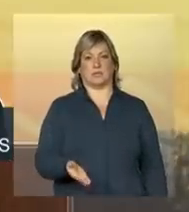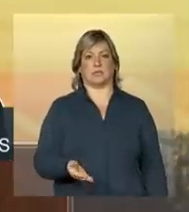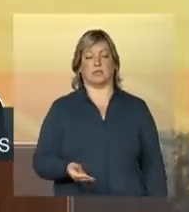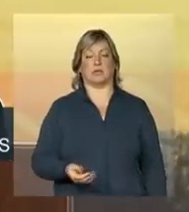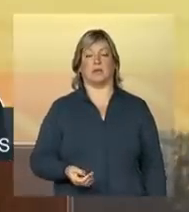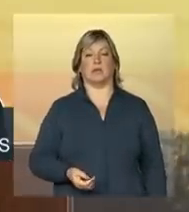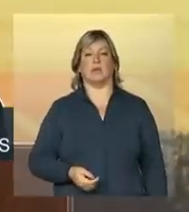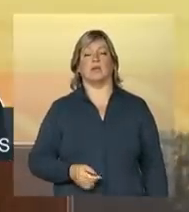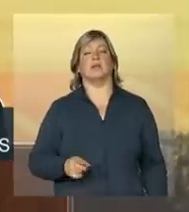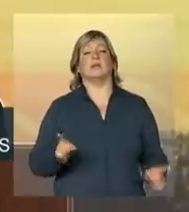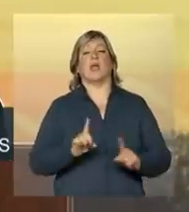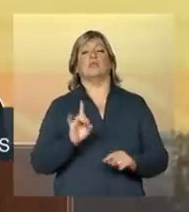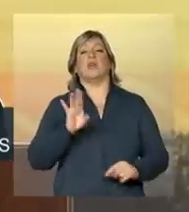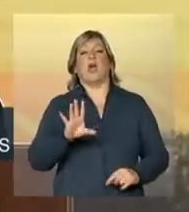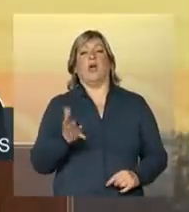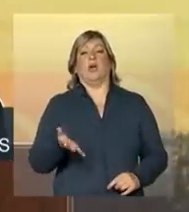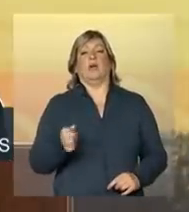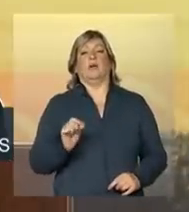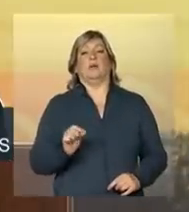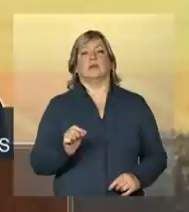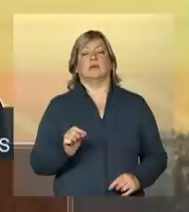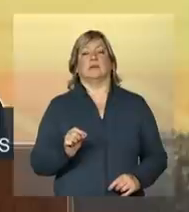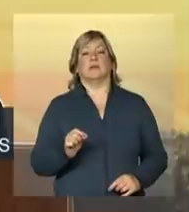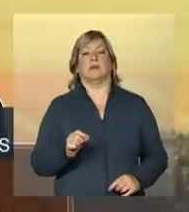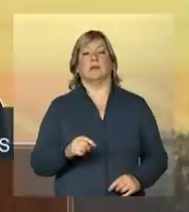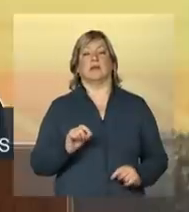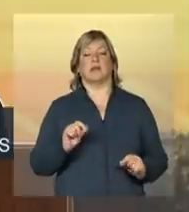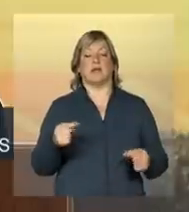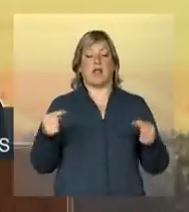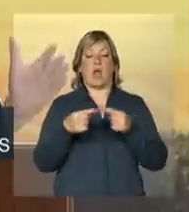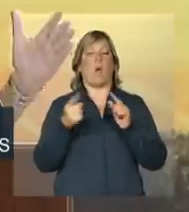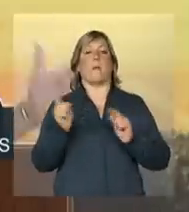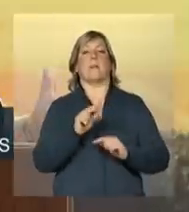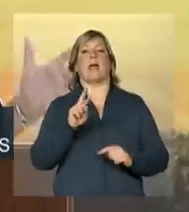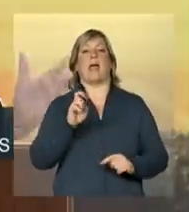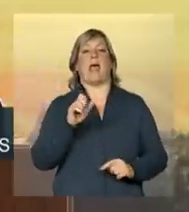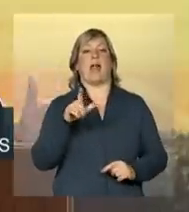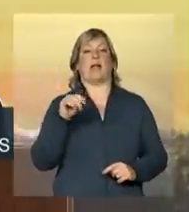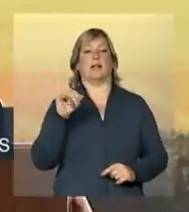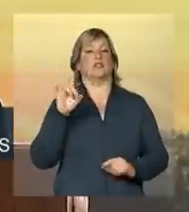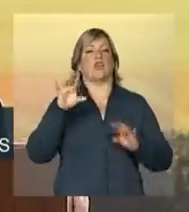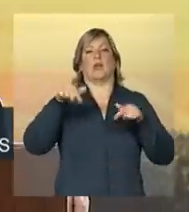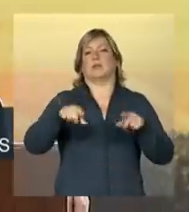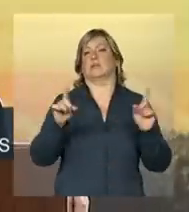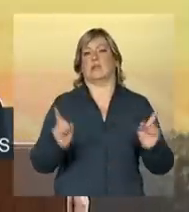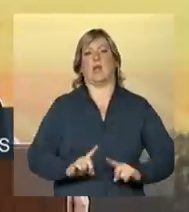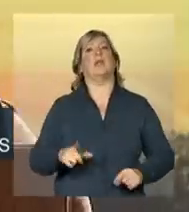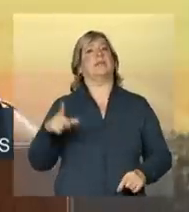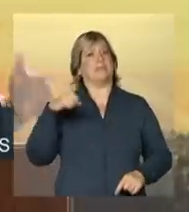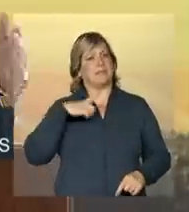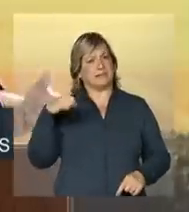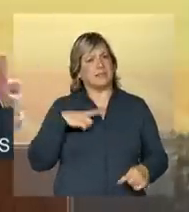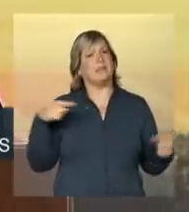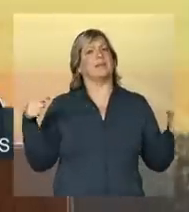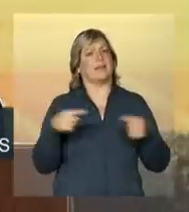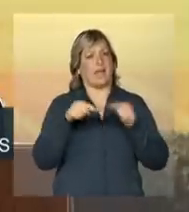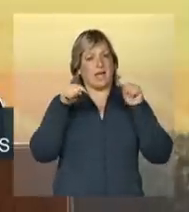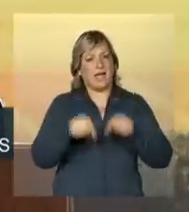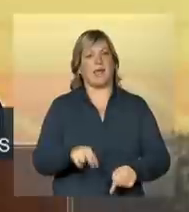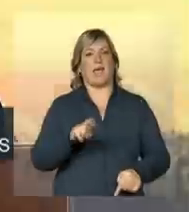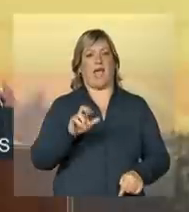não no sentido que não tem raiz da realidade simbólica porque tem raiz na realidade porque diz